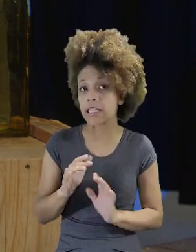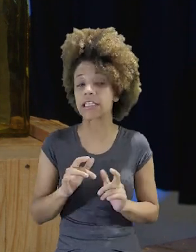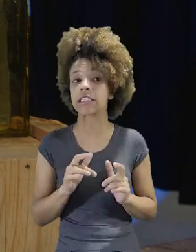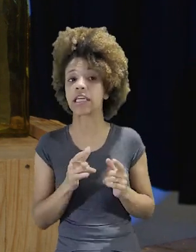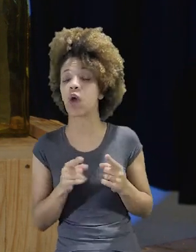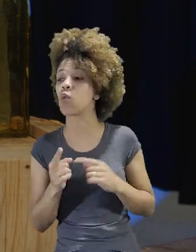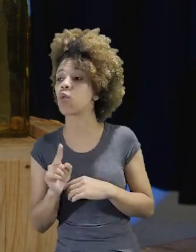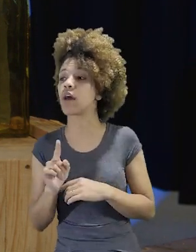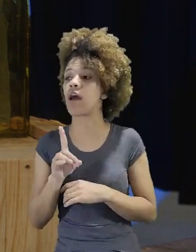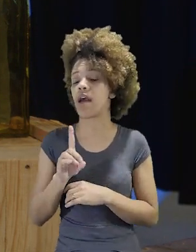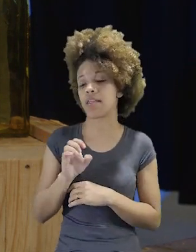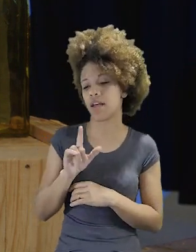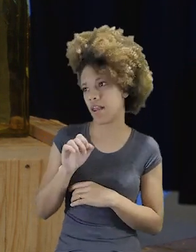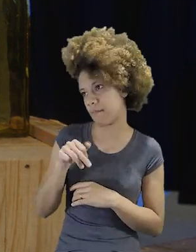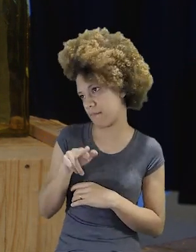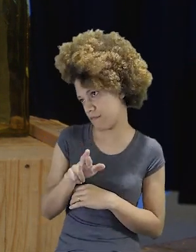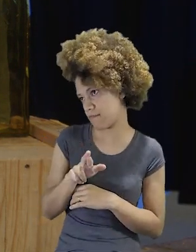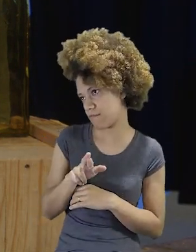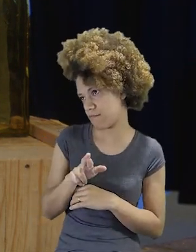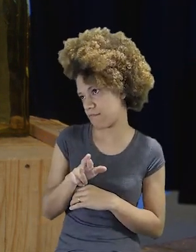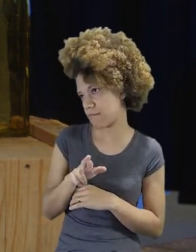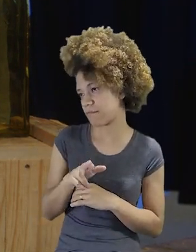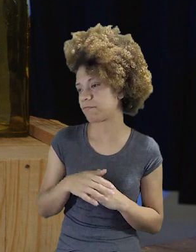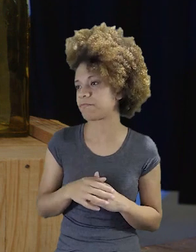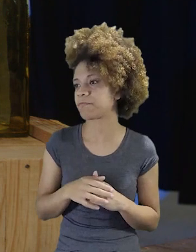que é o disco o último discomar